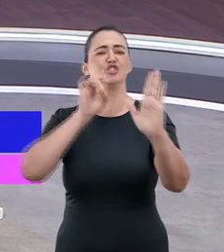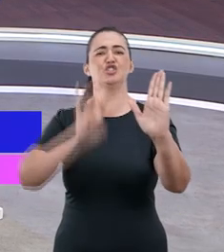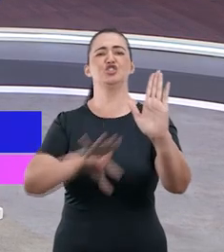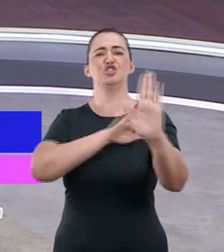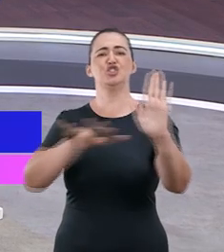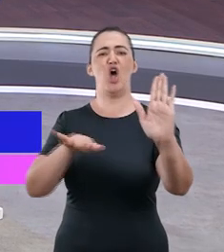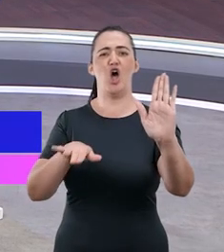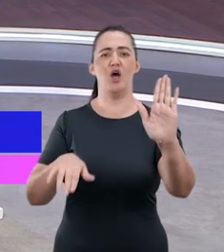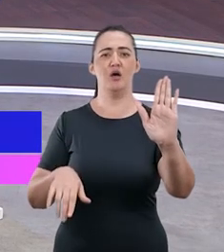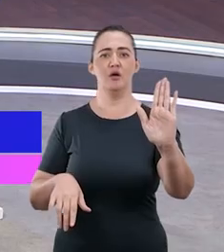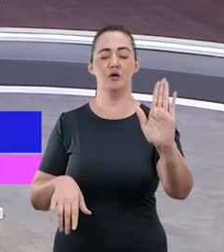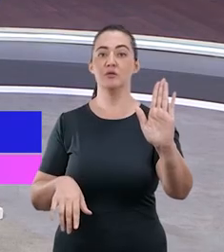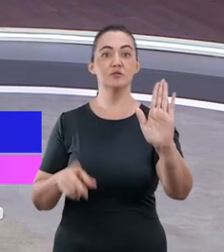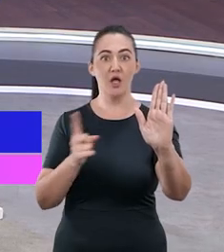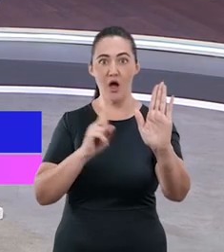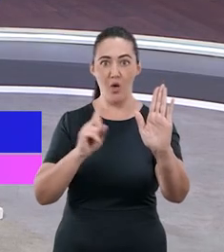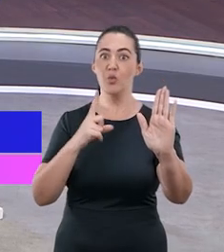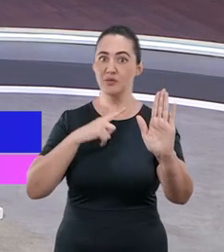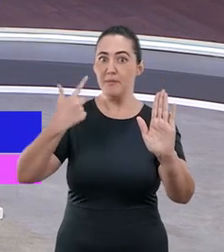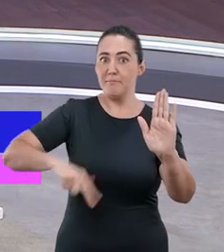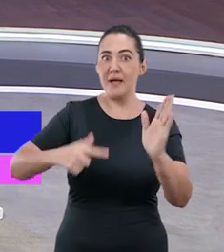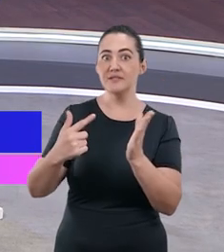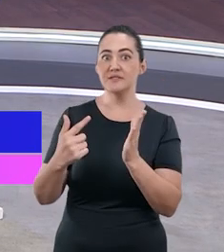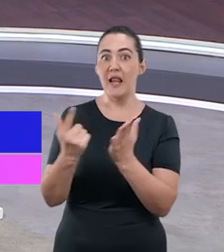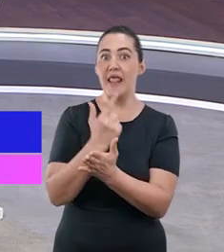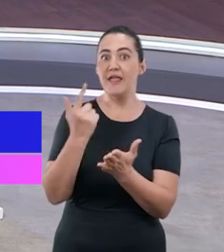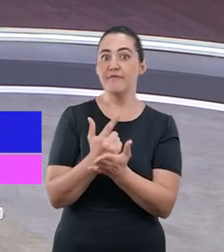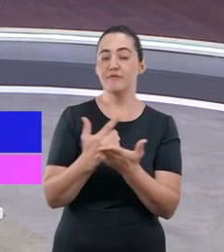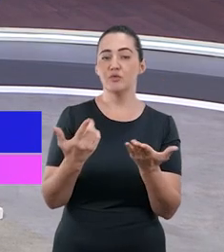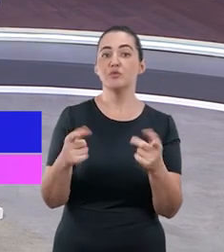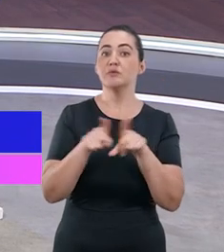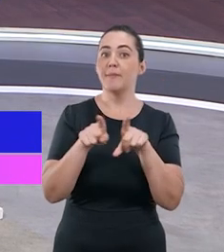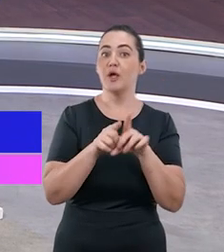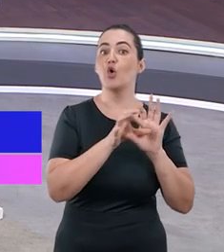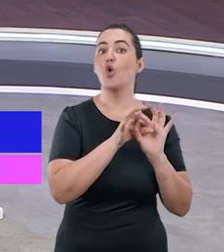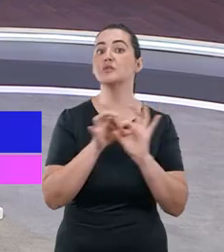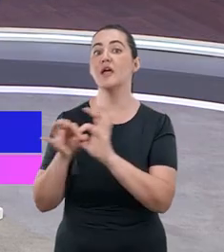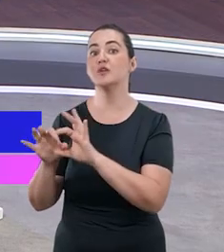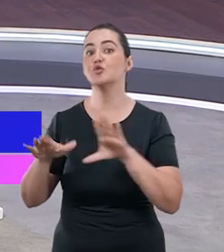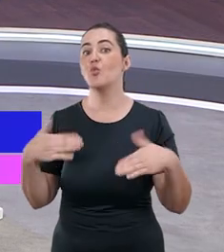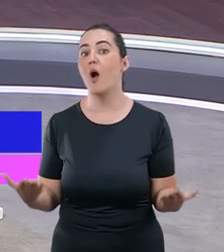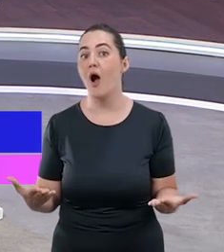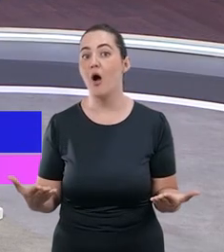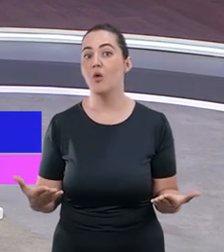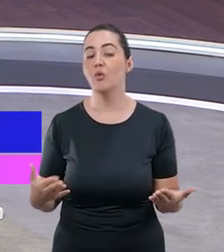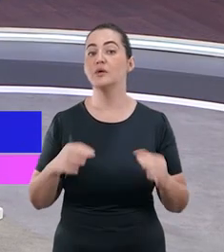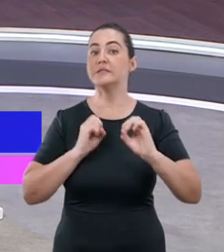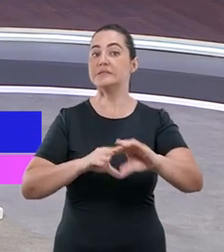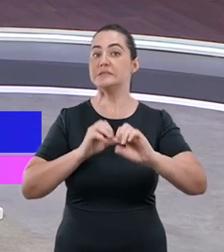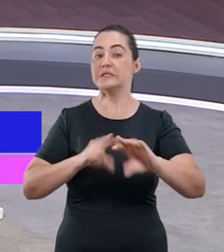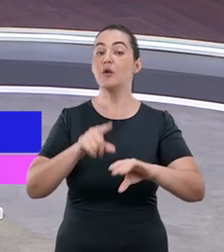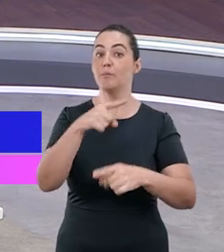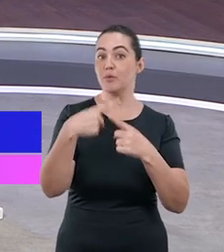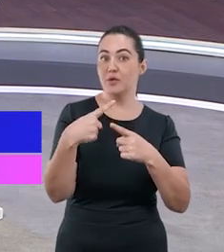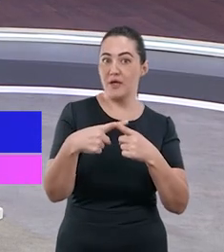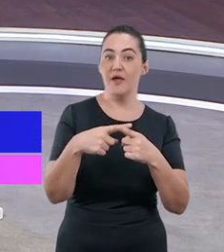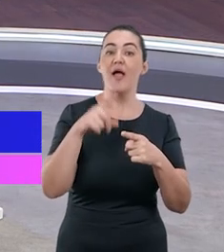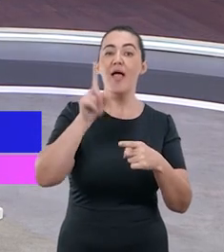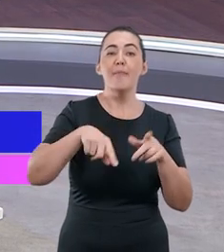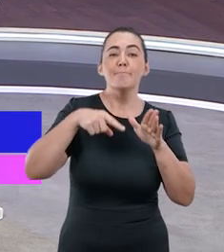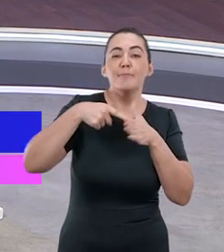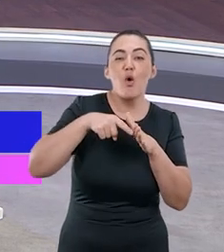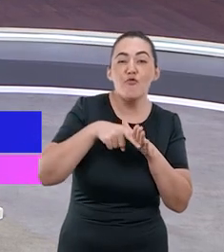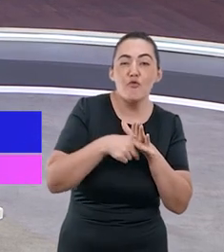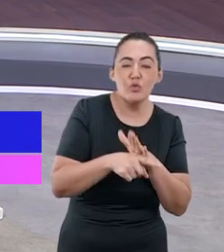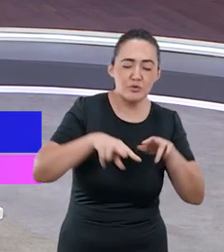sendo dito. Não. Você não pode dizer isso. Você tem que considerar o contexto, aquilo que ele está ensinando, e quando você vai se aprofundando na Bíblia, você vai